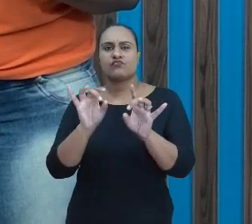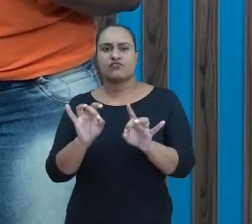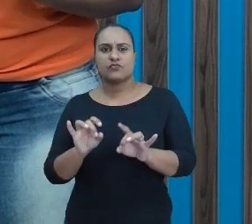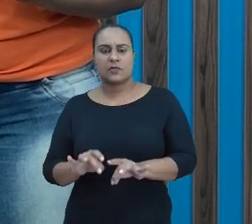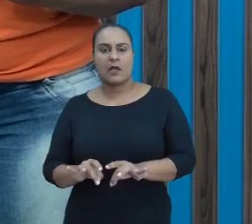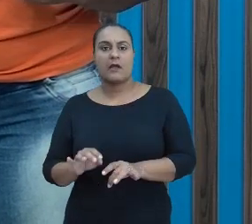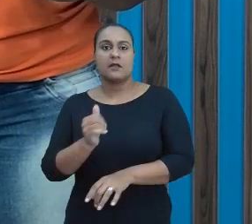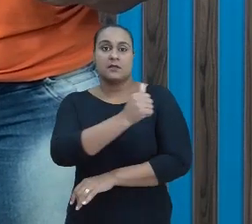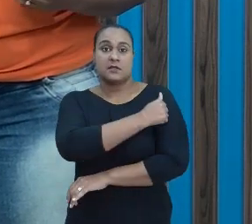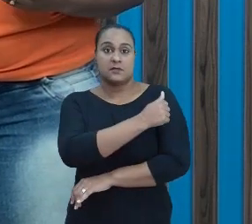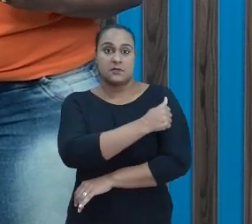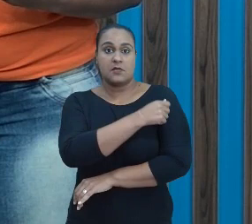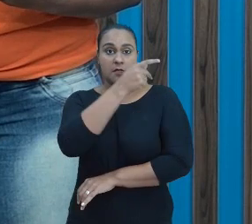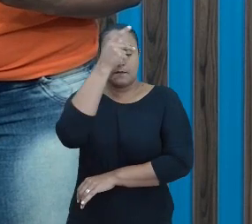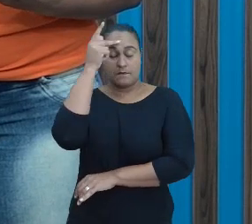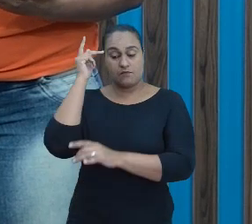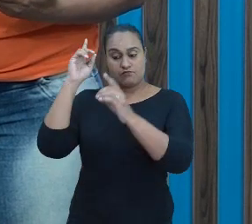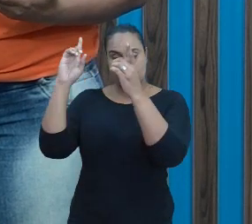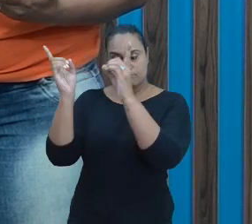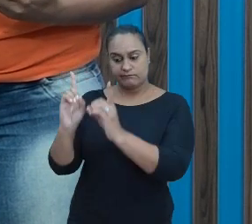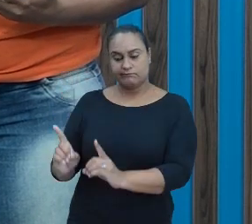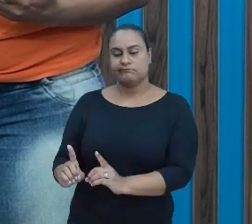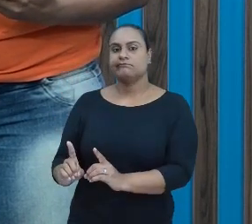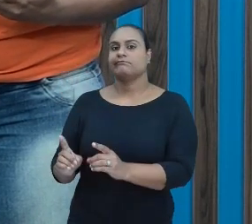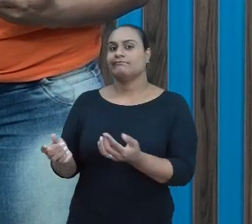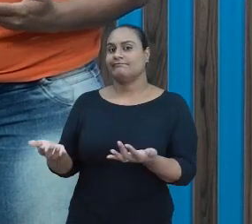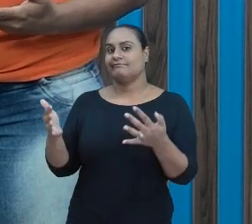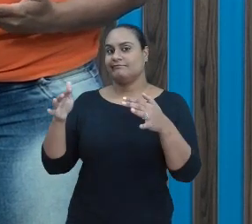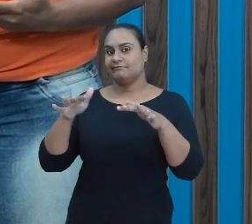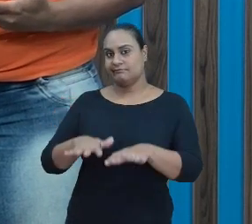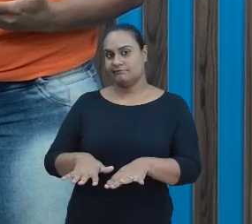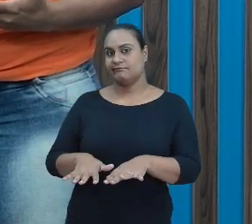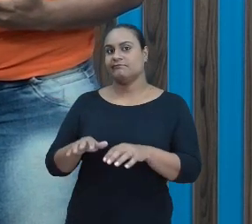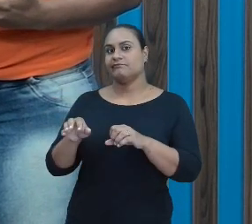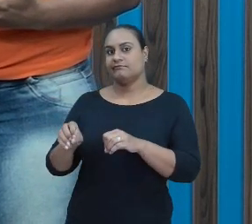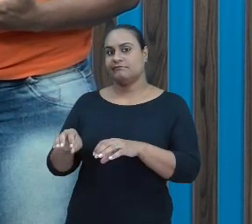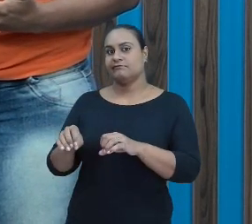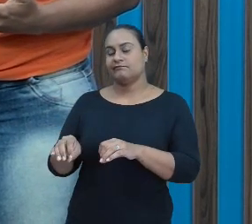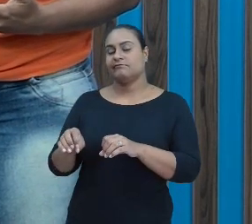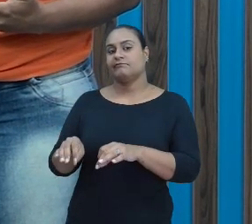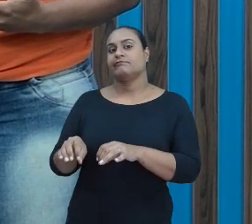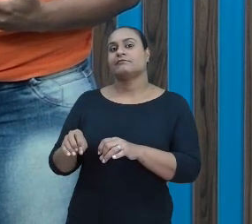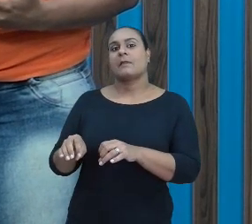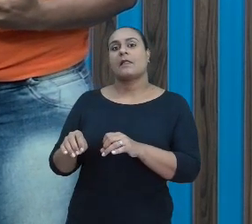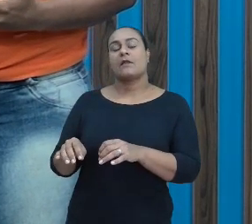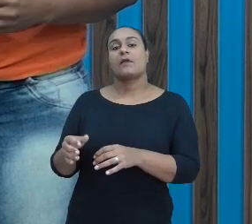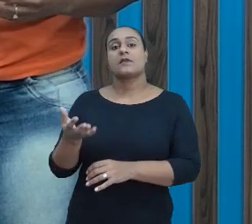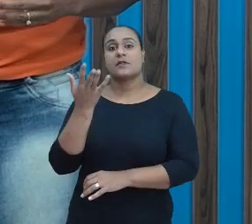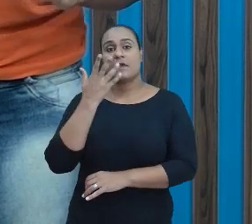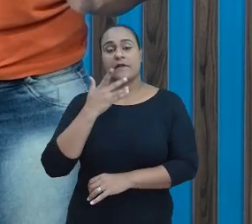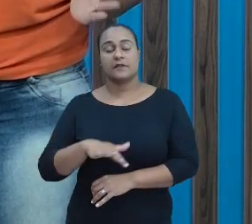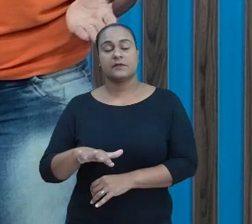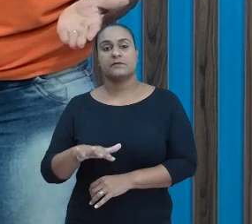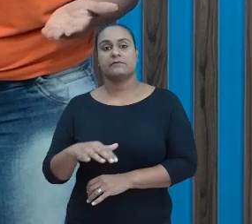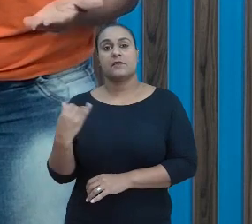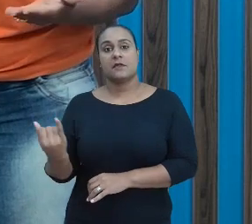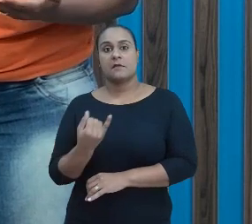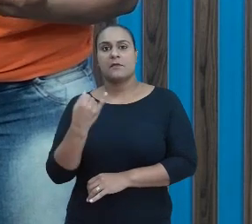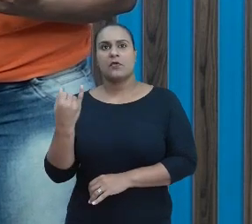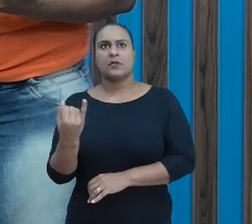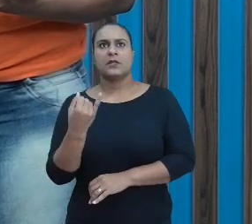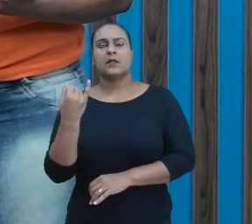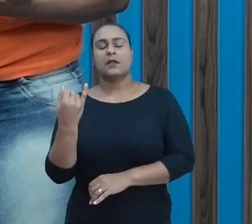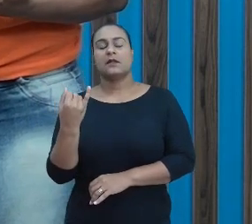desse estudante com deficiência, com essa inclusão na educação infantil. É importante entender que desde